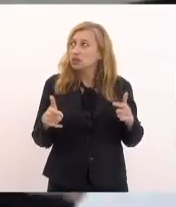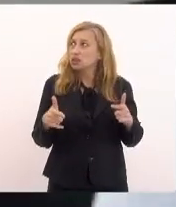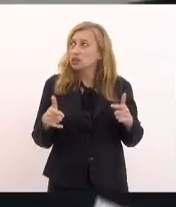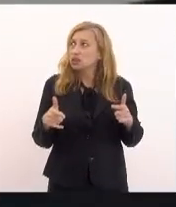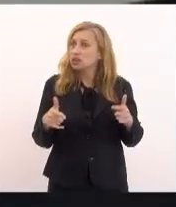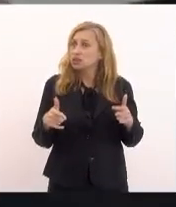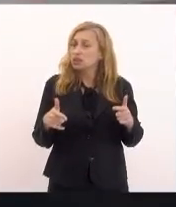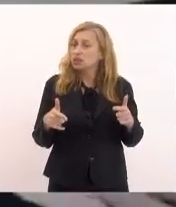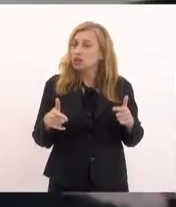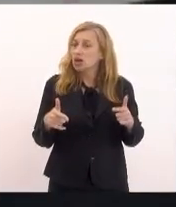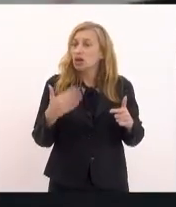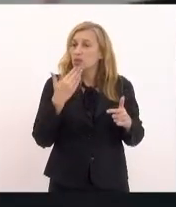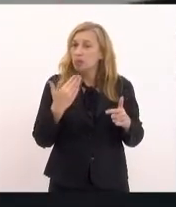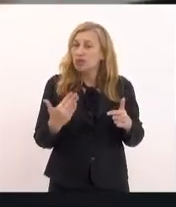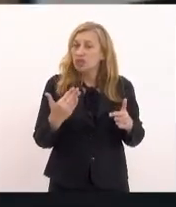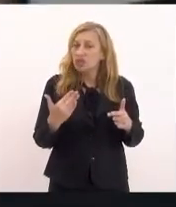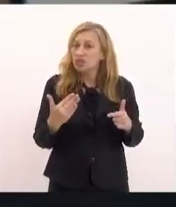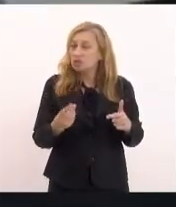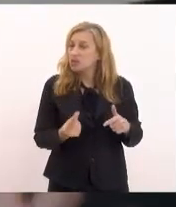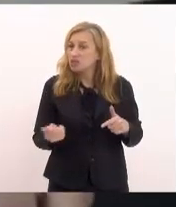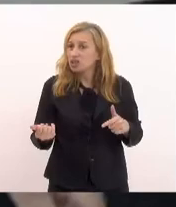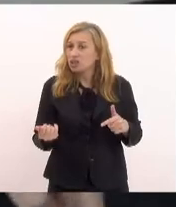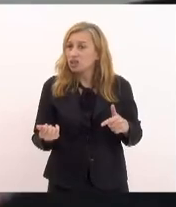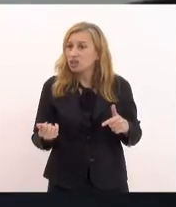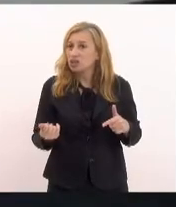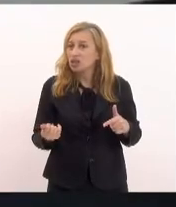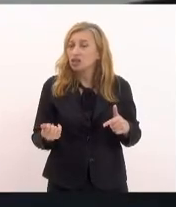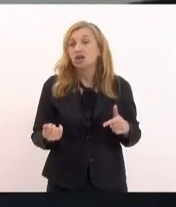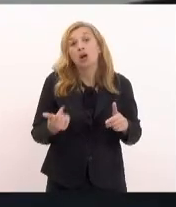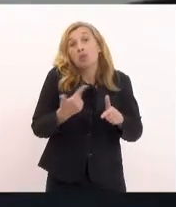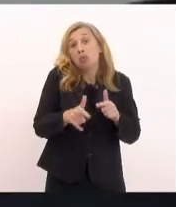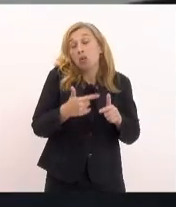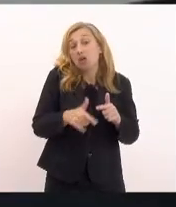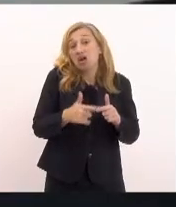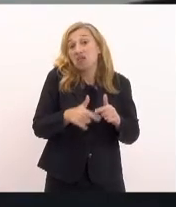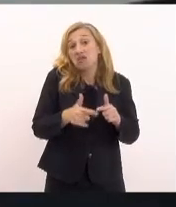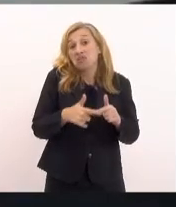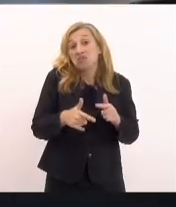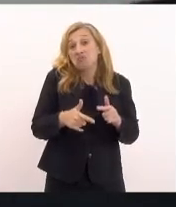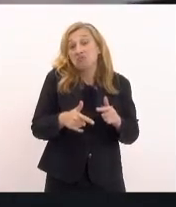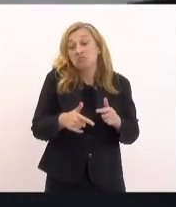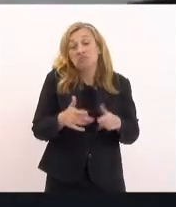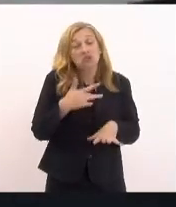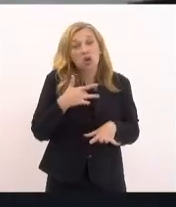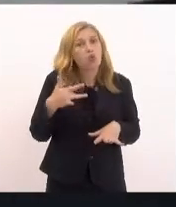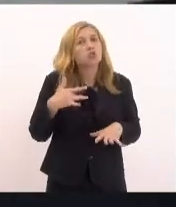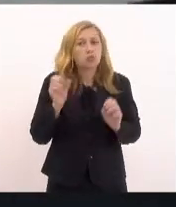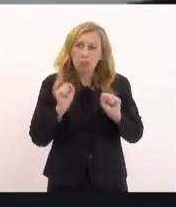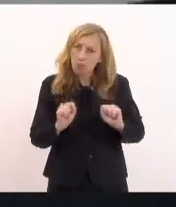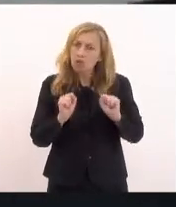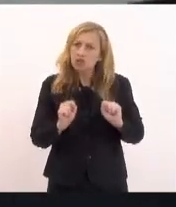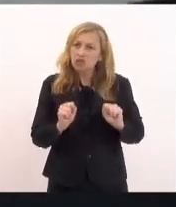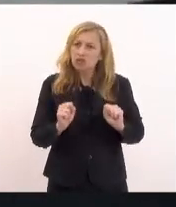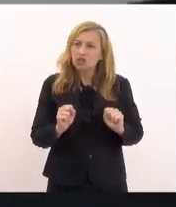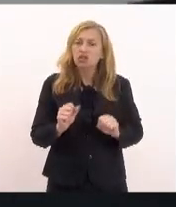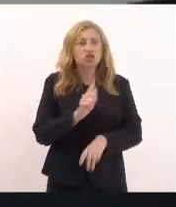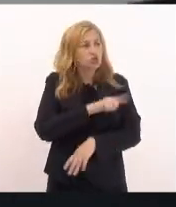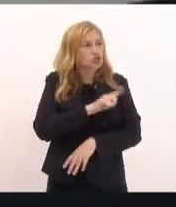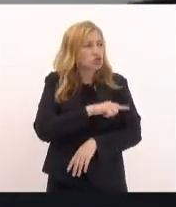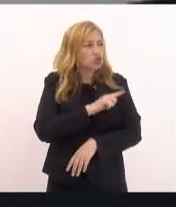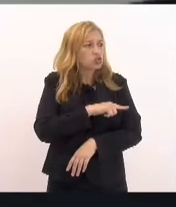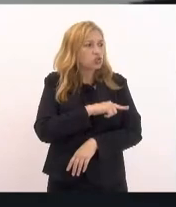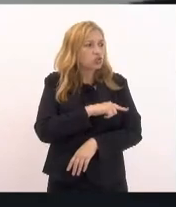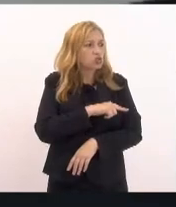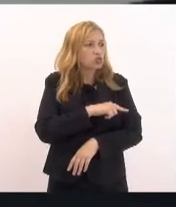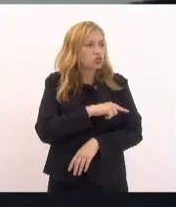problemas de pedido de exoneração, enfim, às vezes problemas de saúde de longo prazo. É possível, sim, que o gestor disponha